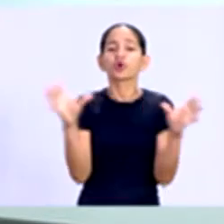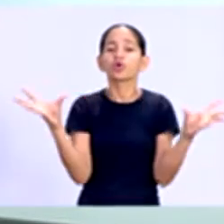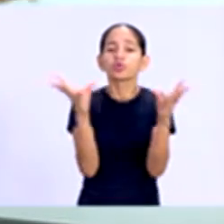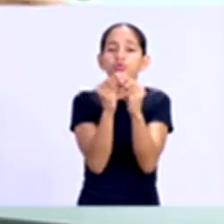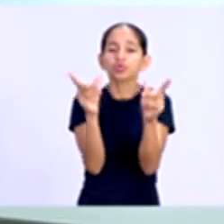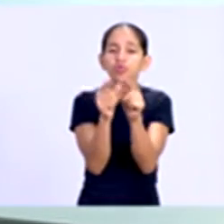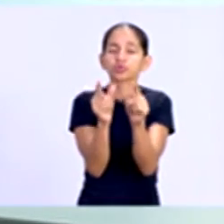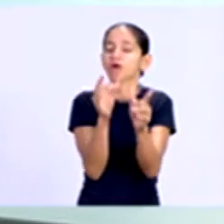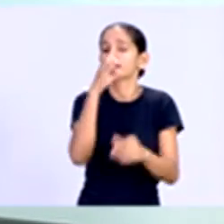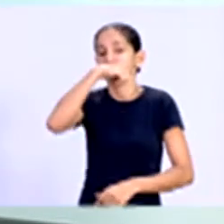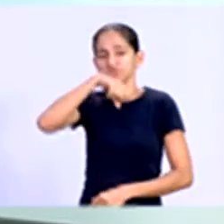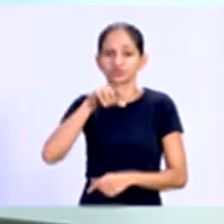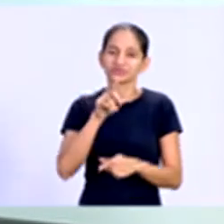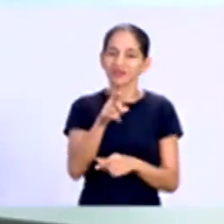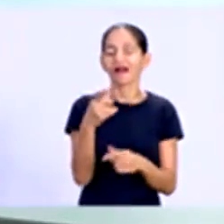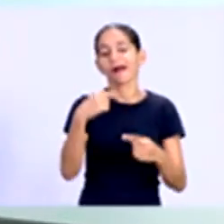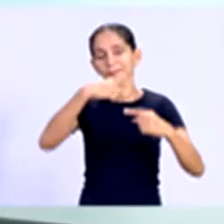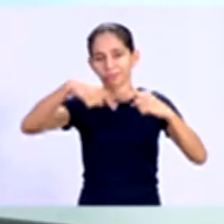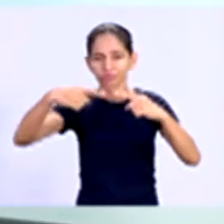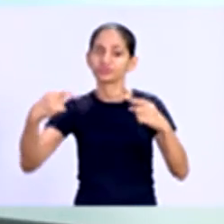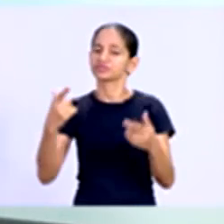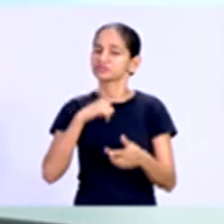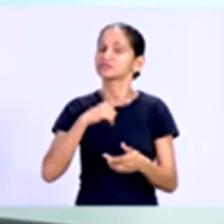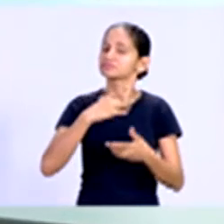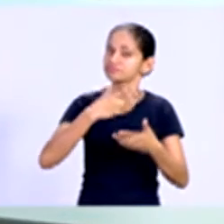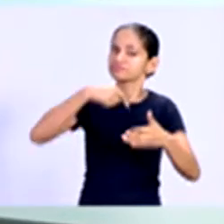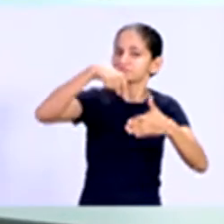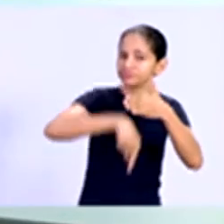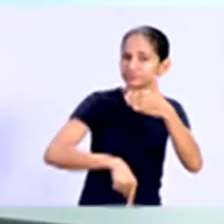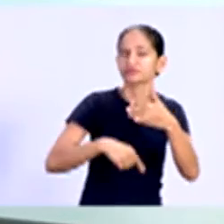nossa aula, mas na apostila tem mais assuntos